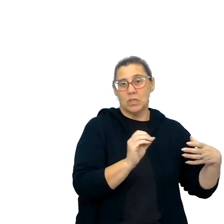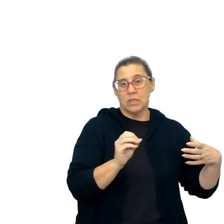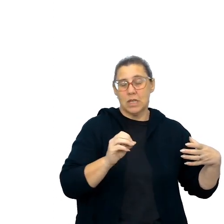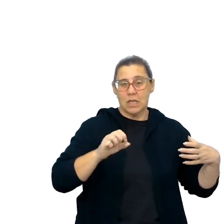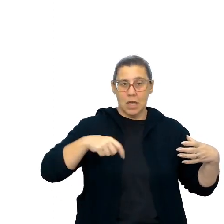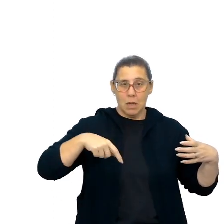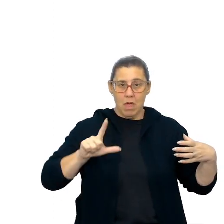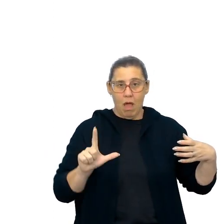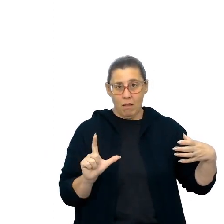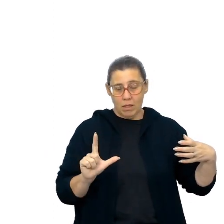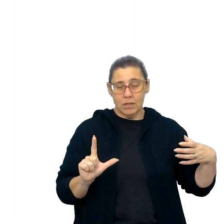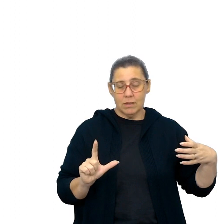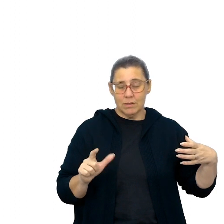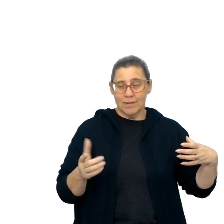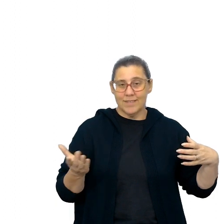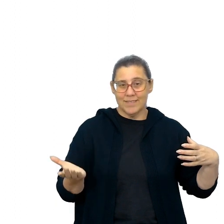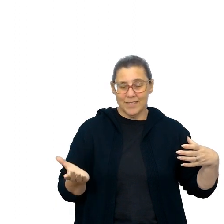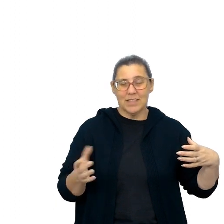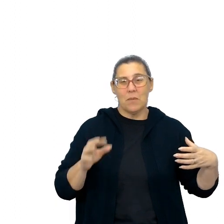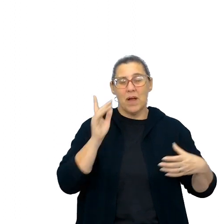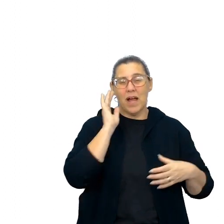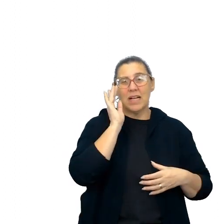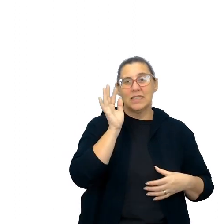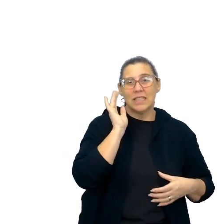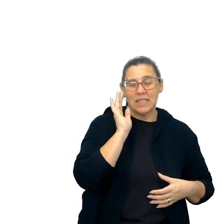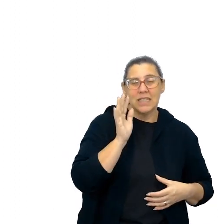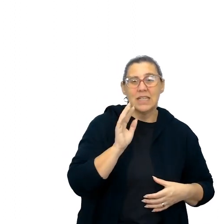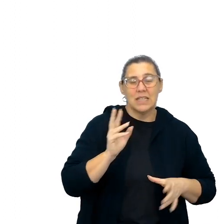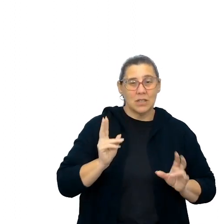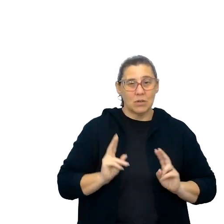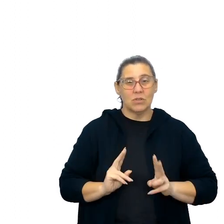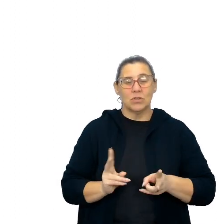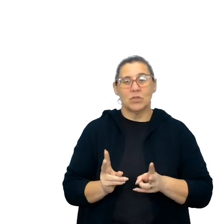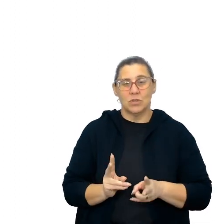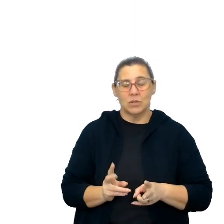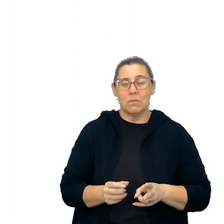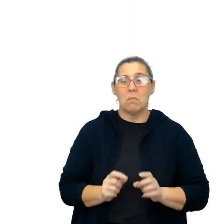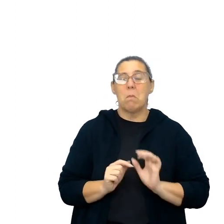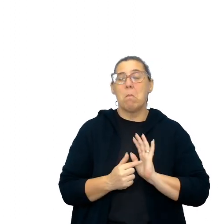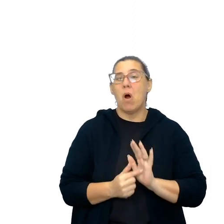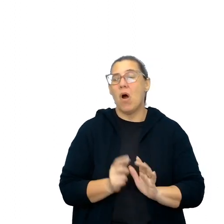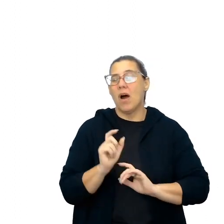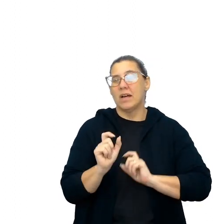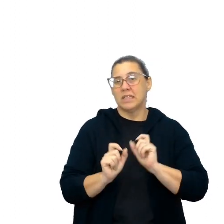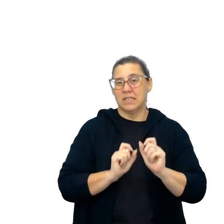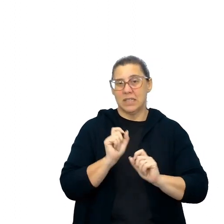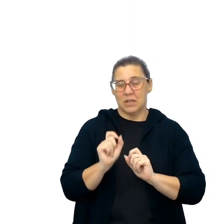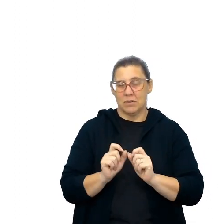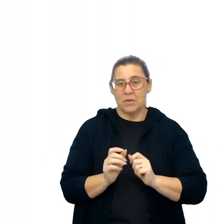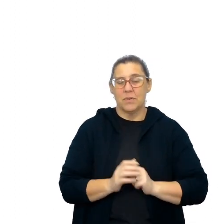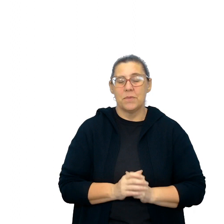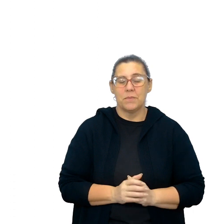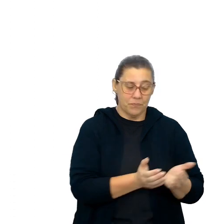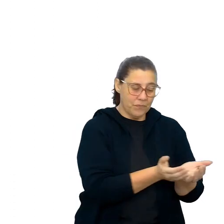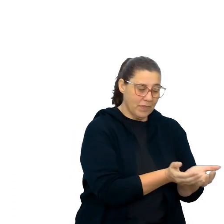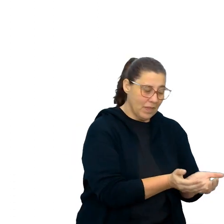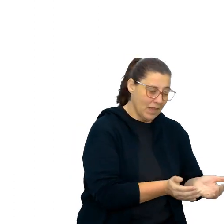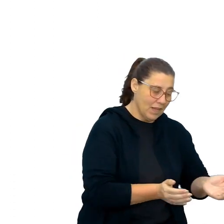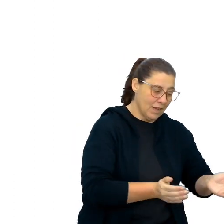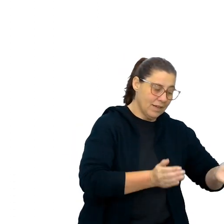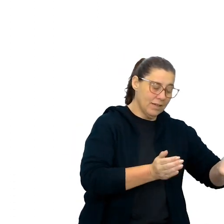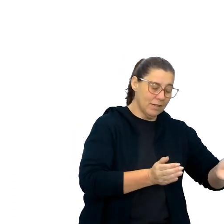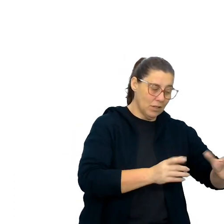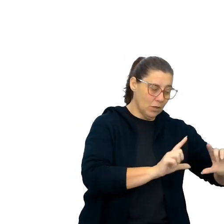ml. Né? Então, a teoria da conservação ela diz que uma mesma